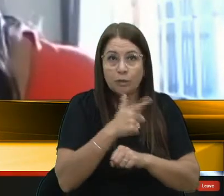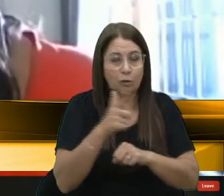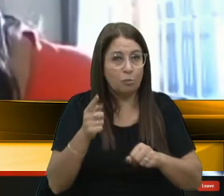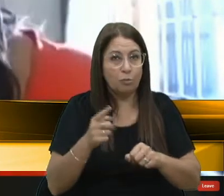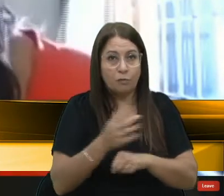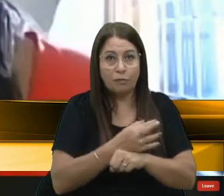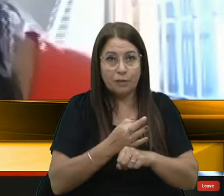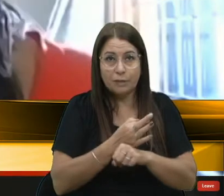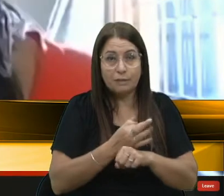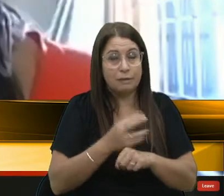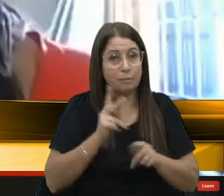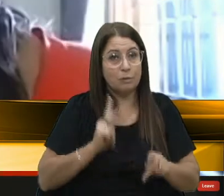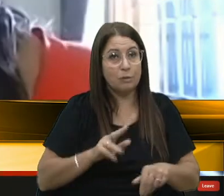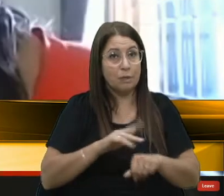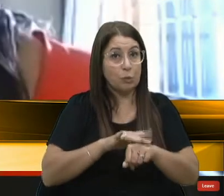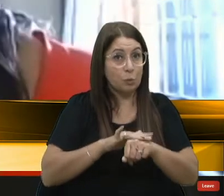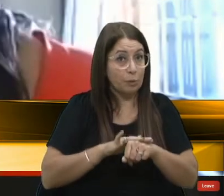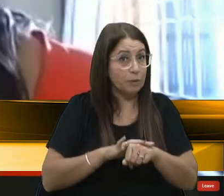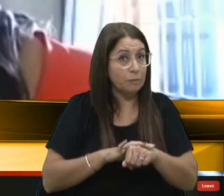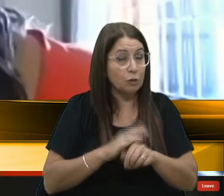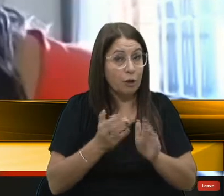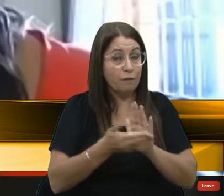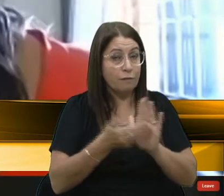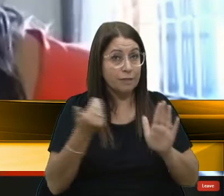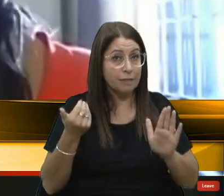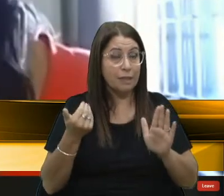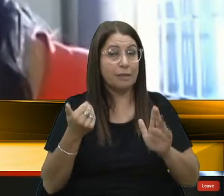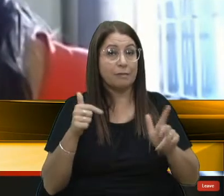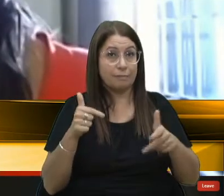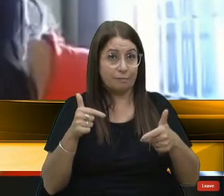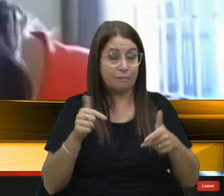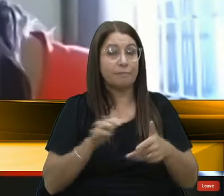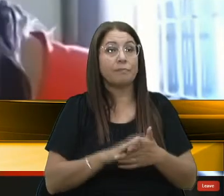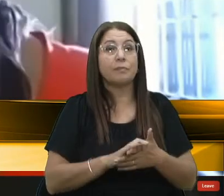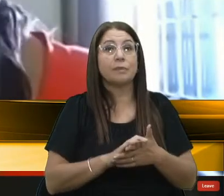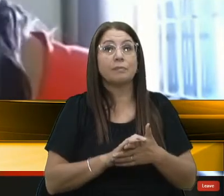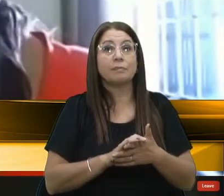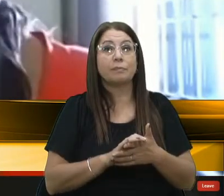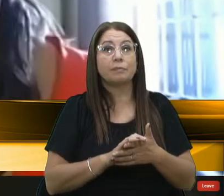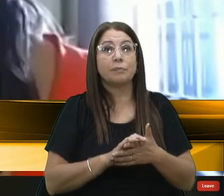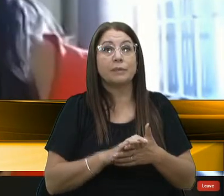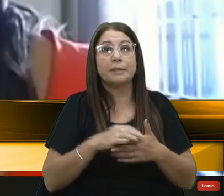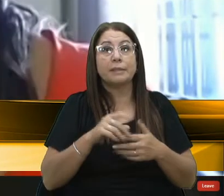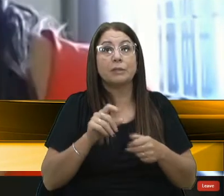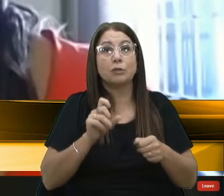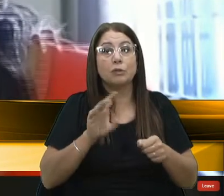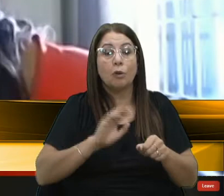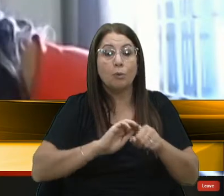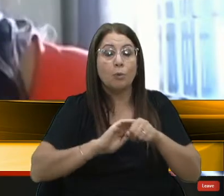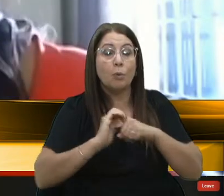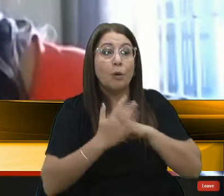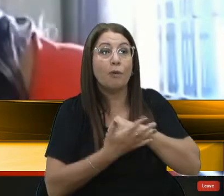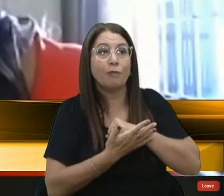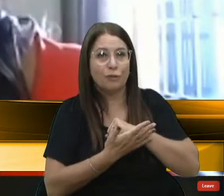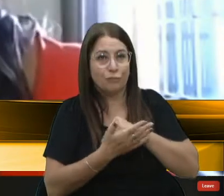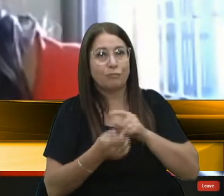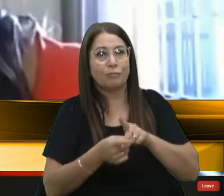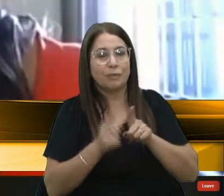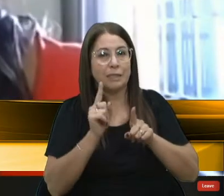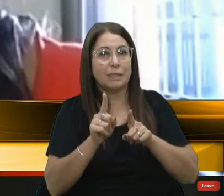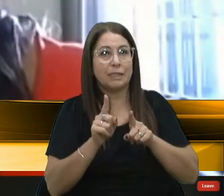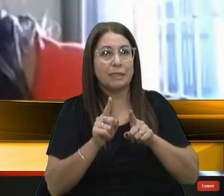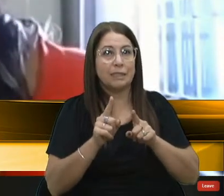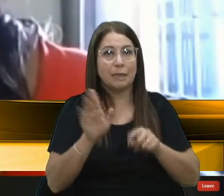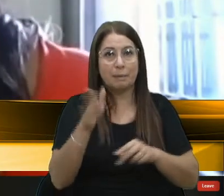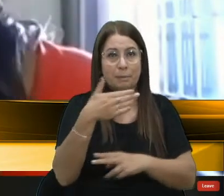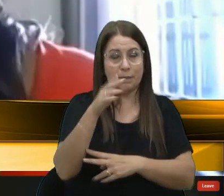Estão adoecendo, só são afastados do trabalho quando pegam Covid. Então, essa questão da bandeira preta,